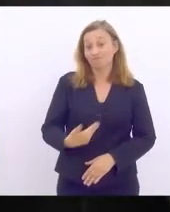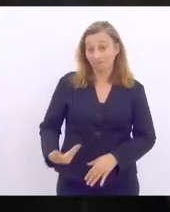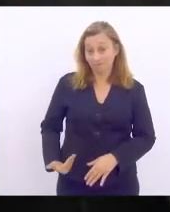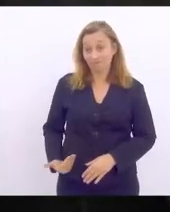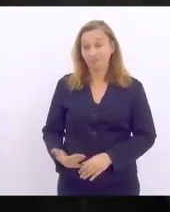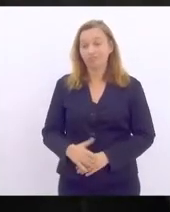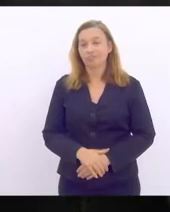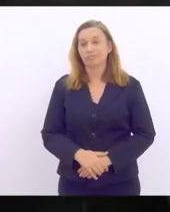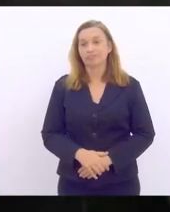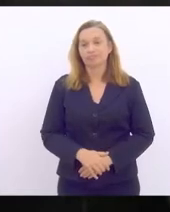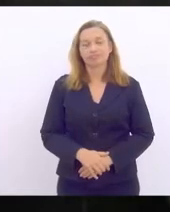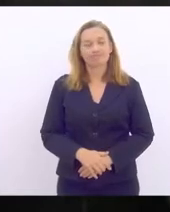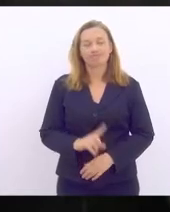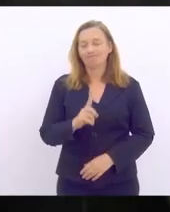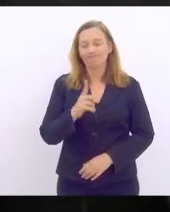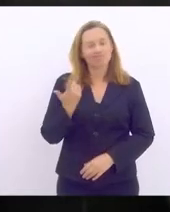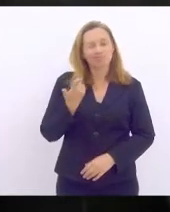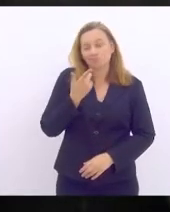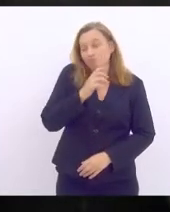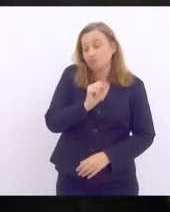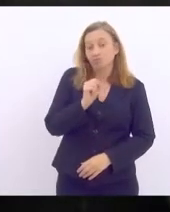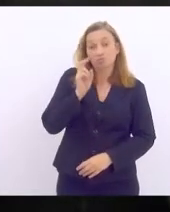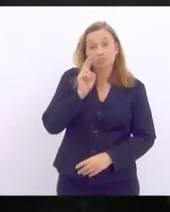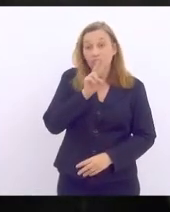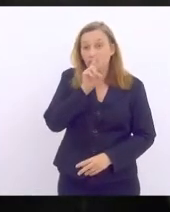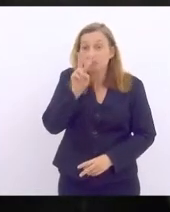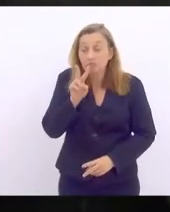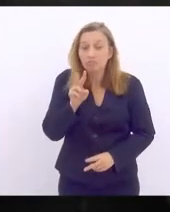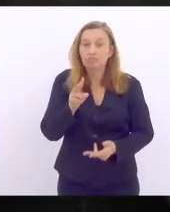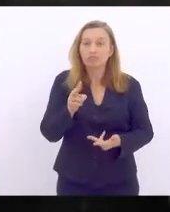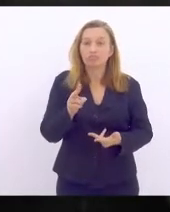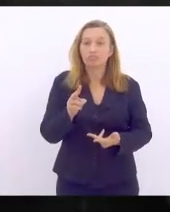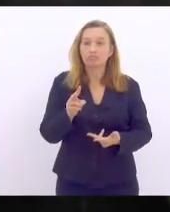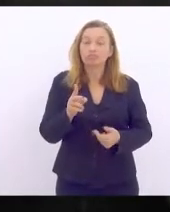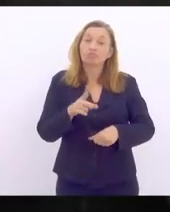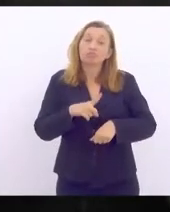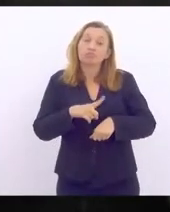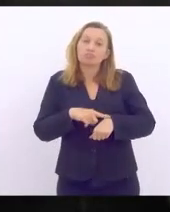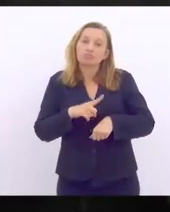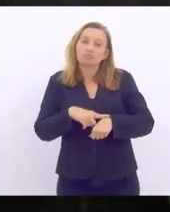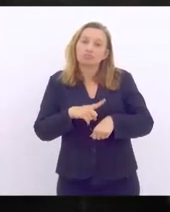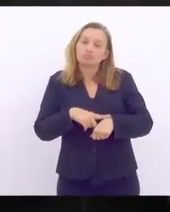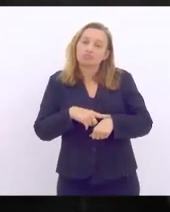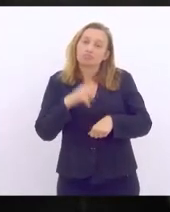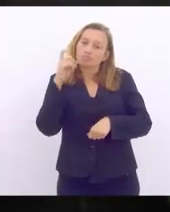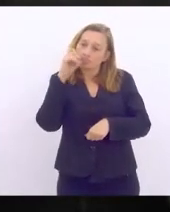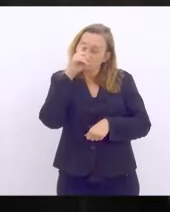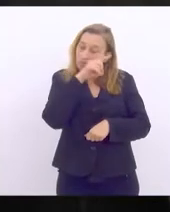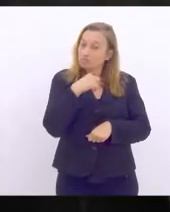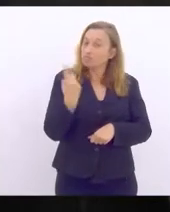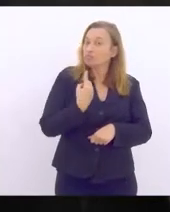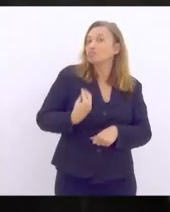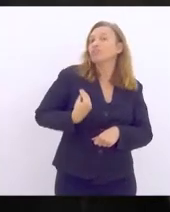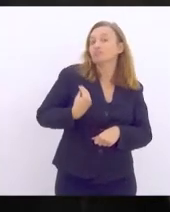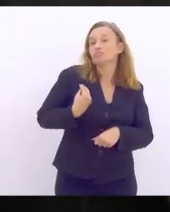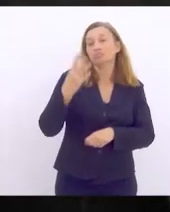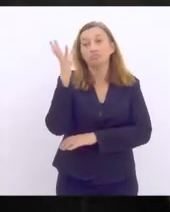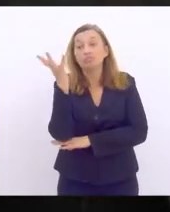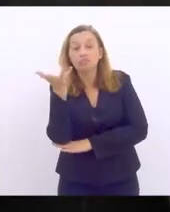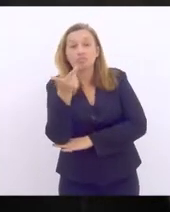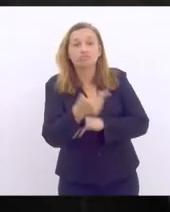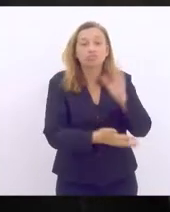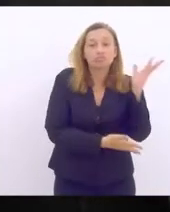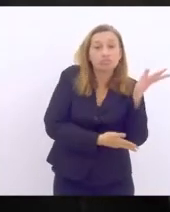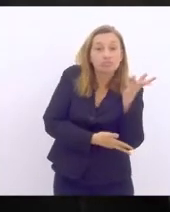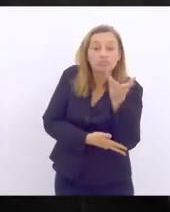não conseguem enxergar o momento crítico que nós vivemos ambientalmente